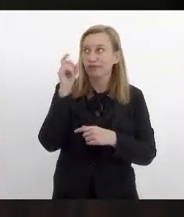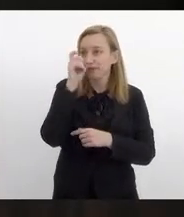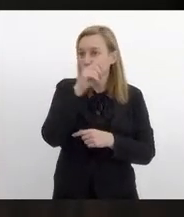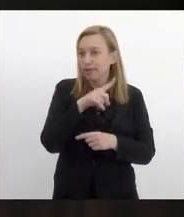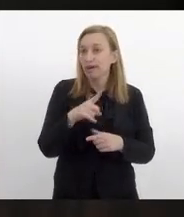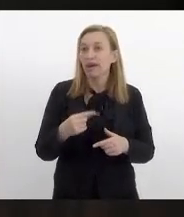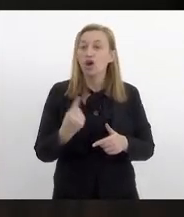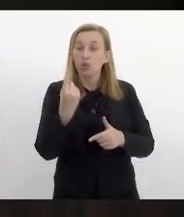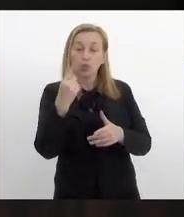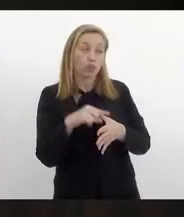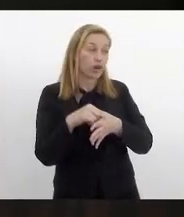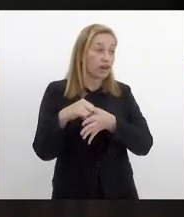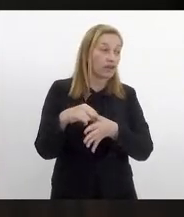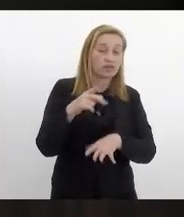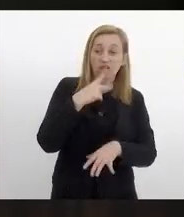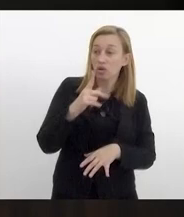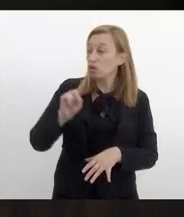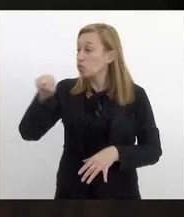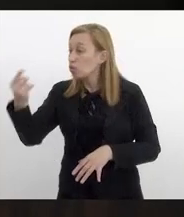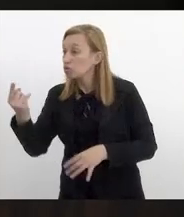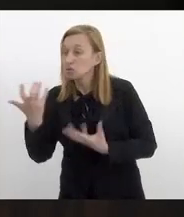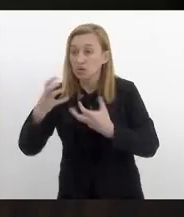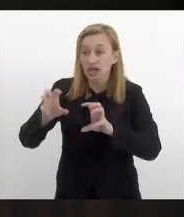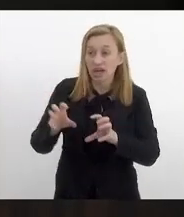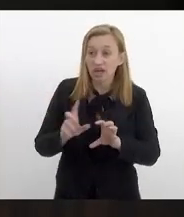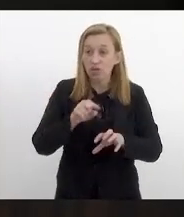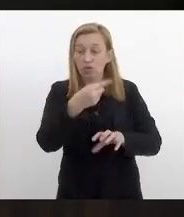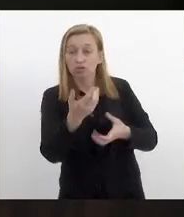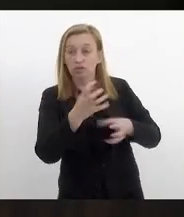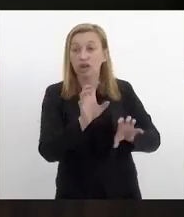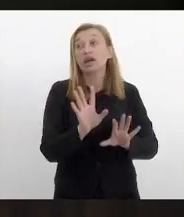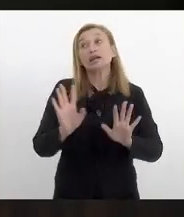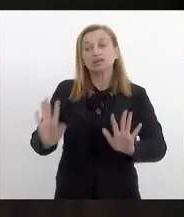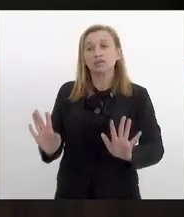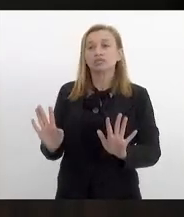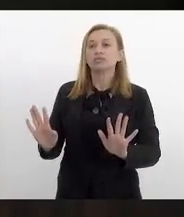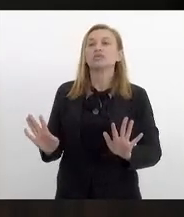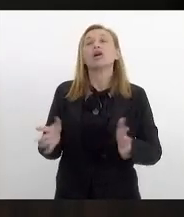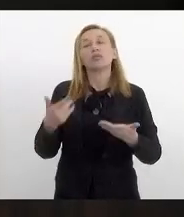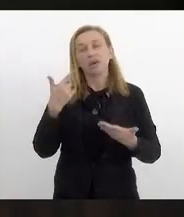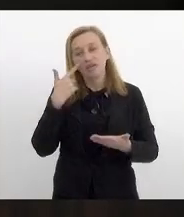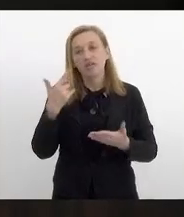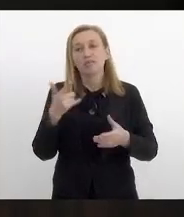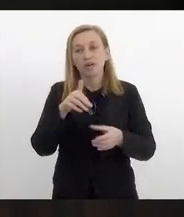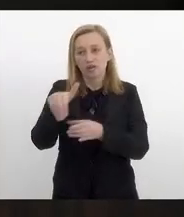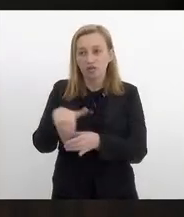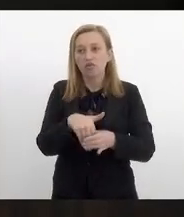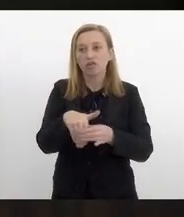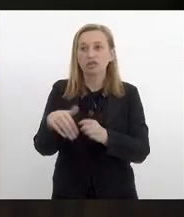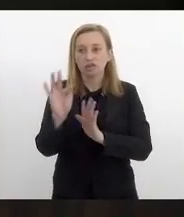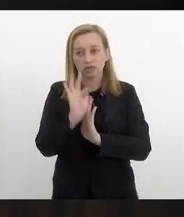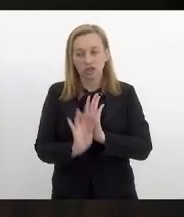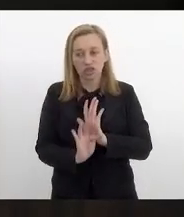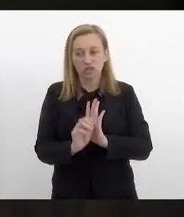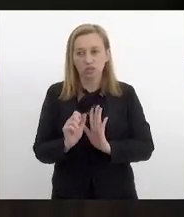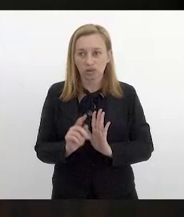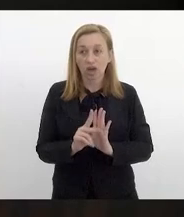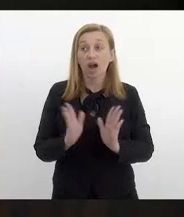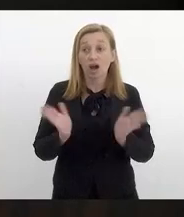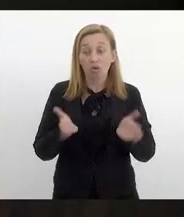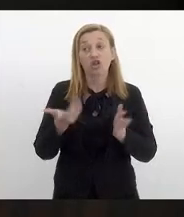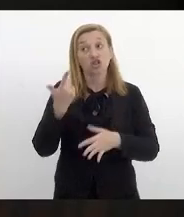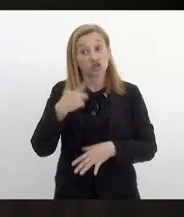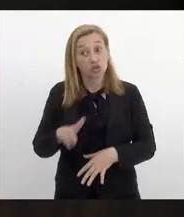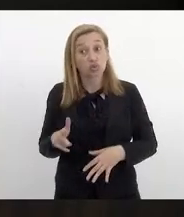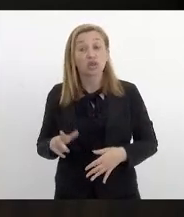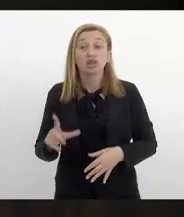o líder falou, mas o autor da emenda não concordou. Então, mas é porque para a gente poder votar esse texto. Agora, de novo,